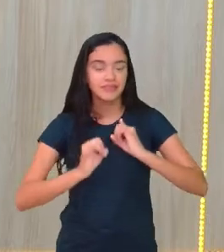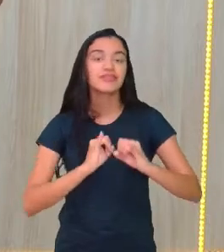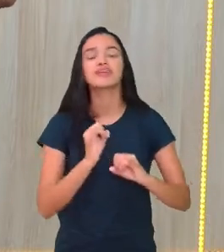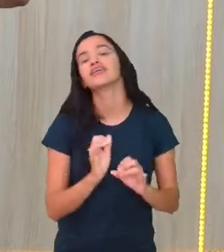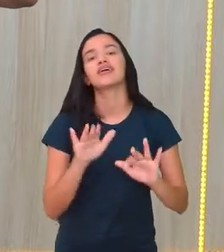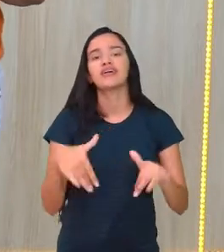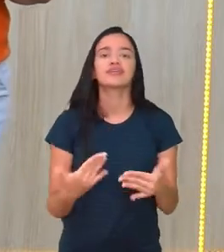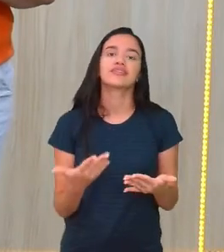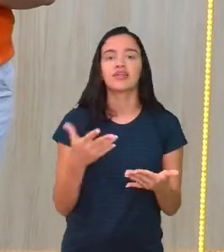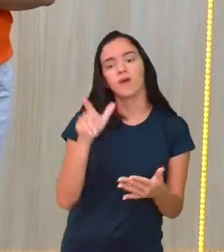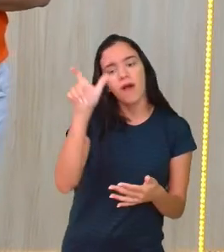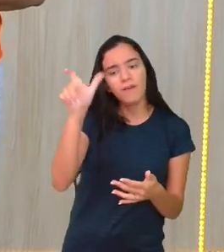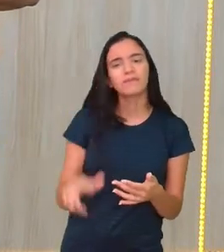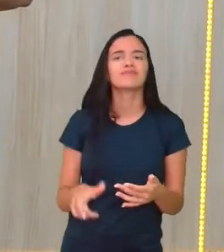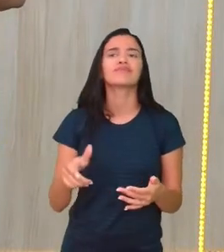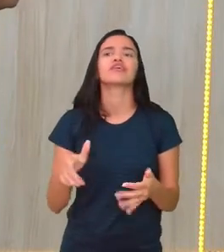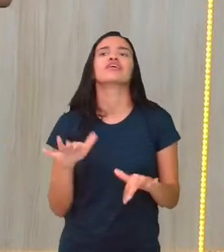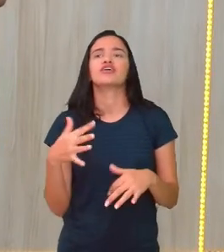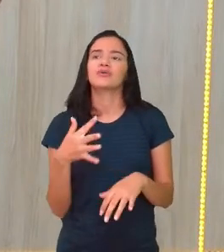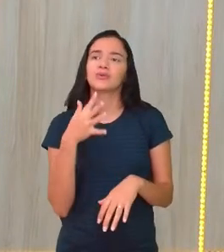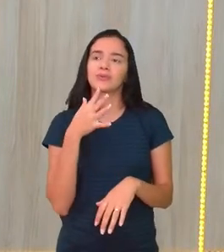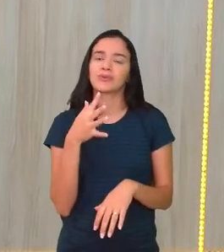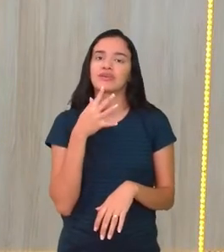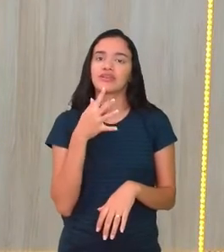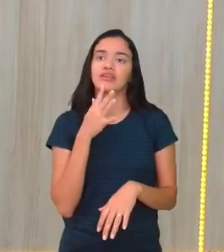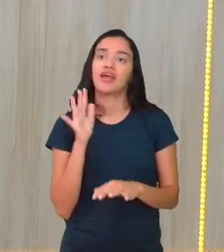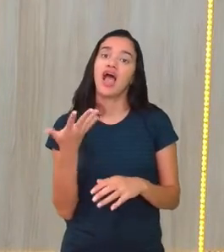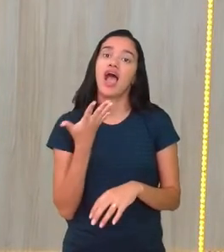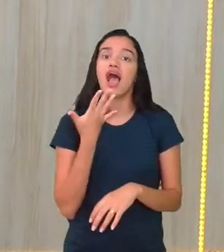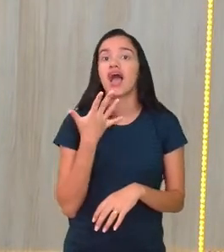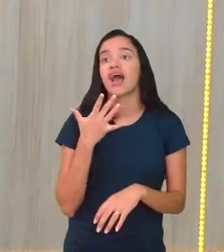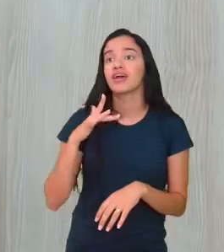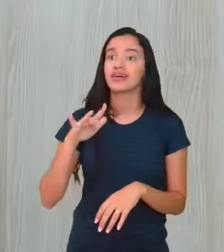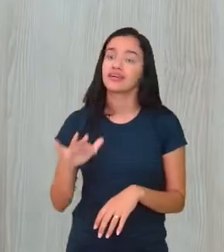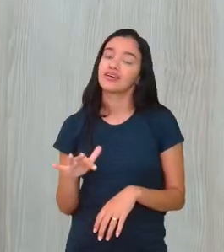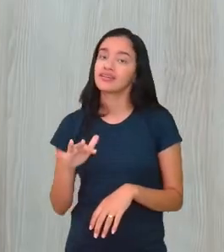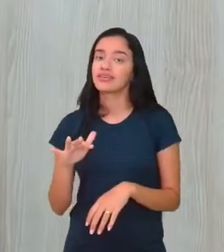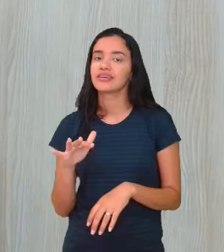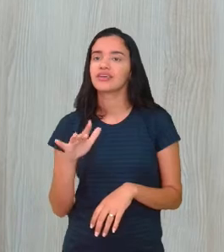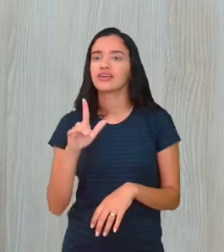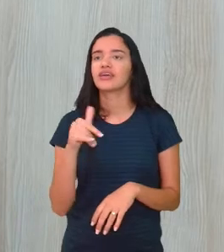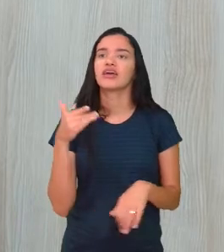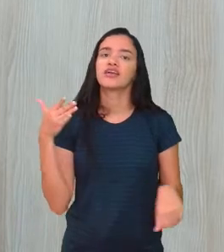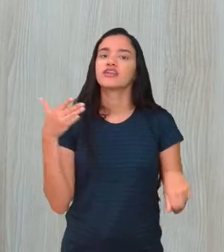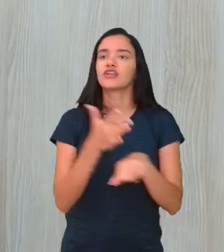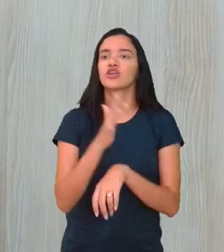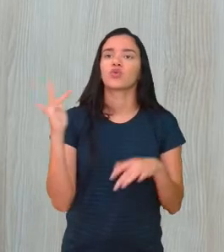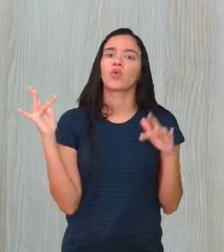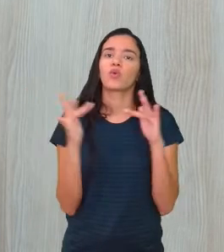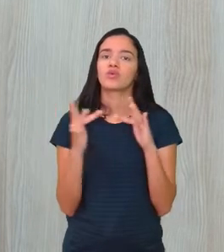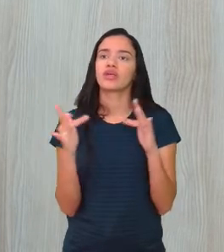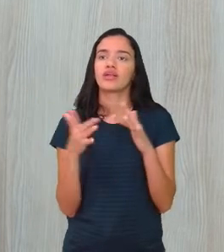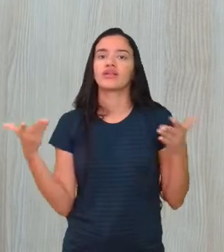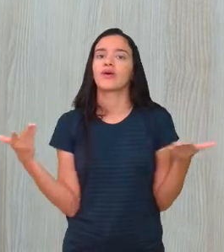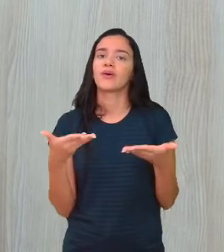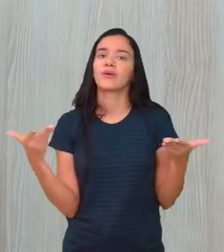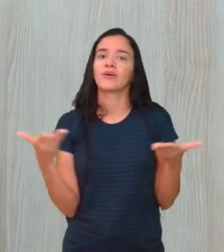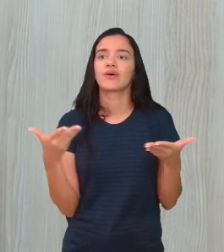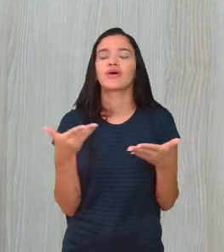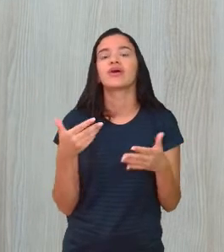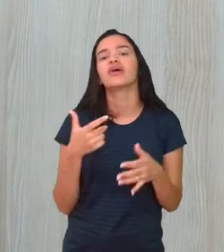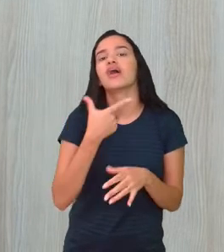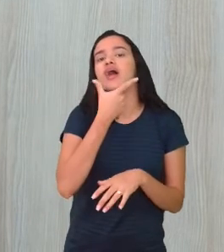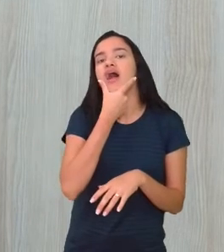ele é uma figura que merece ser conhecida. Olha, as crianças, né, vão entrar em contato agora. Ele é o pai